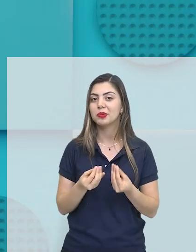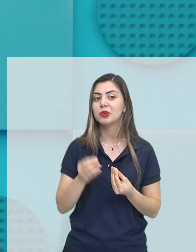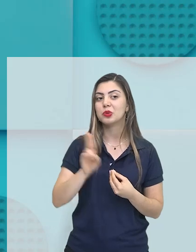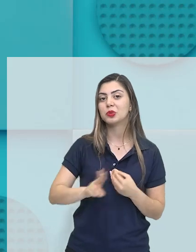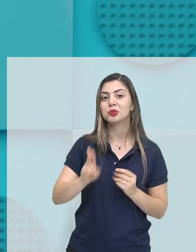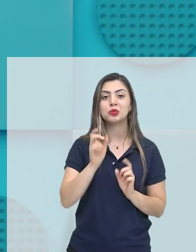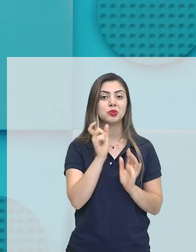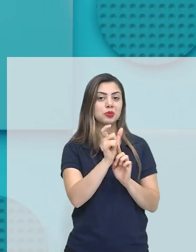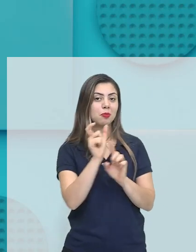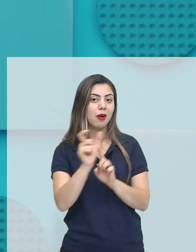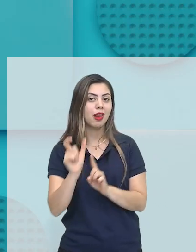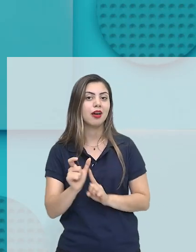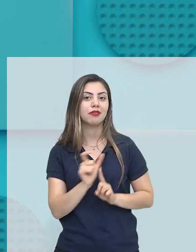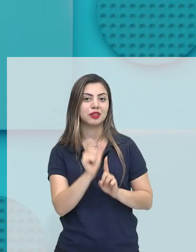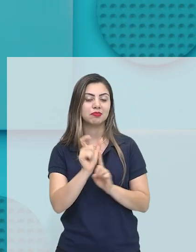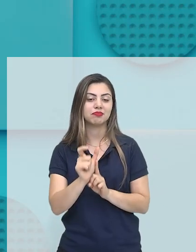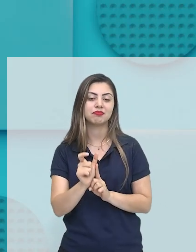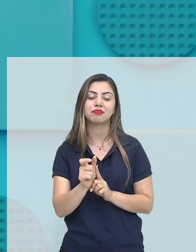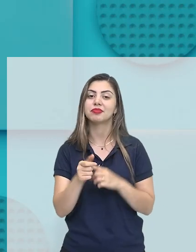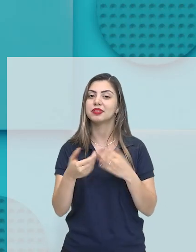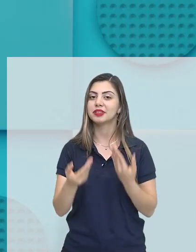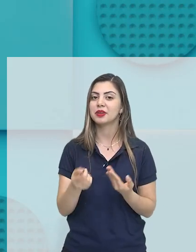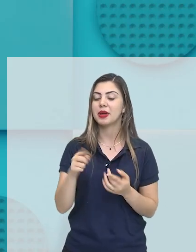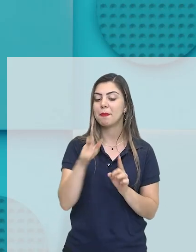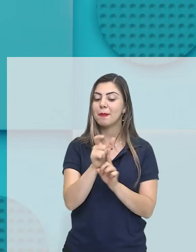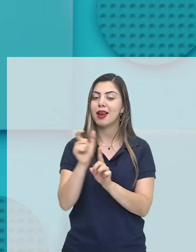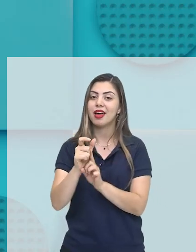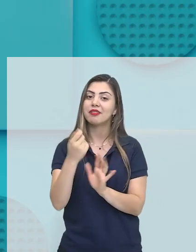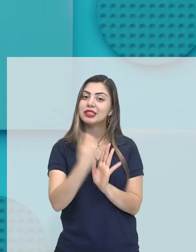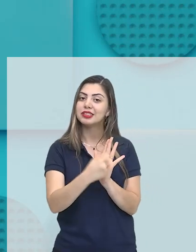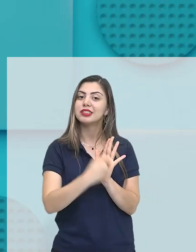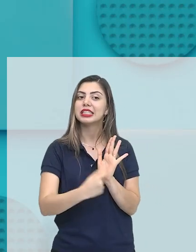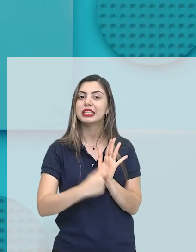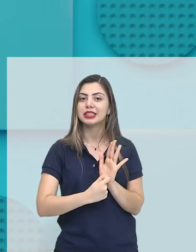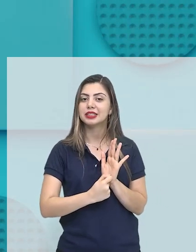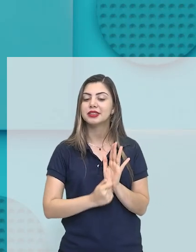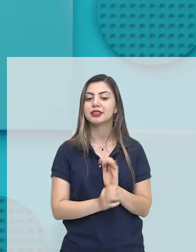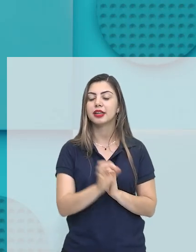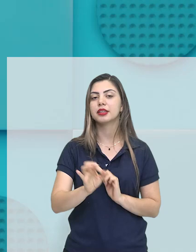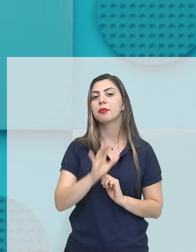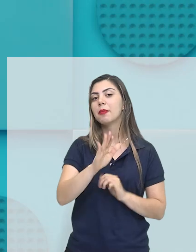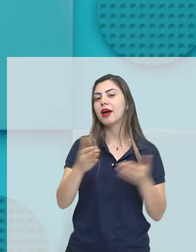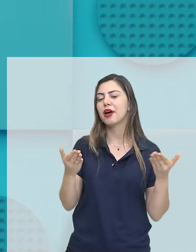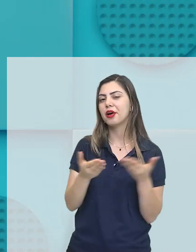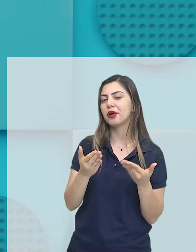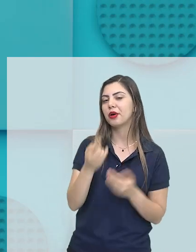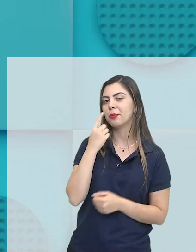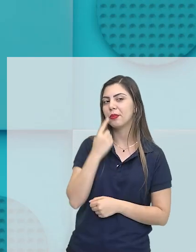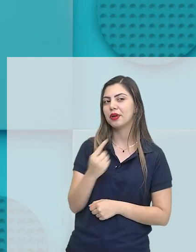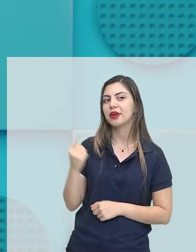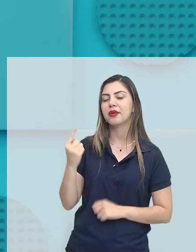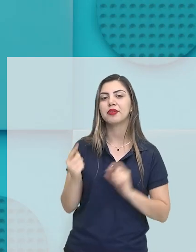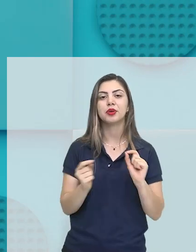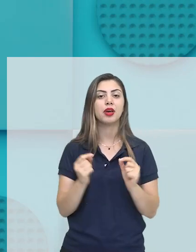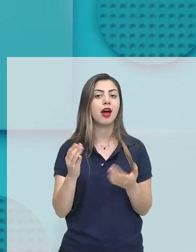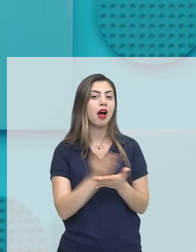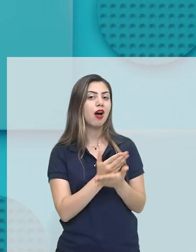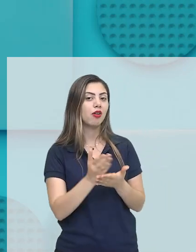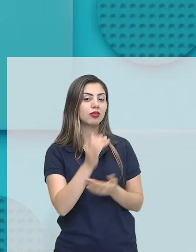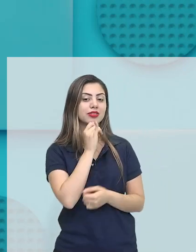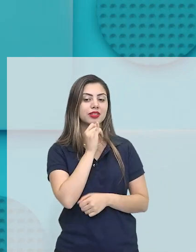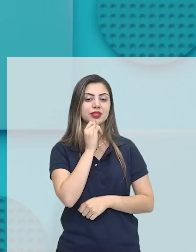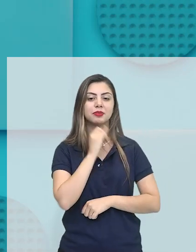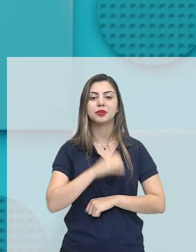de palavras. Né? No caso, aí, palavras escritas, né? Então, vamos ver mais alguns